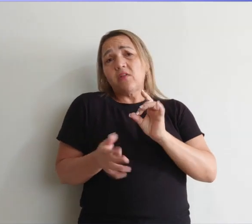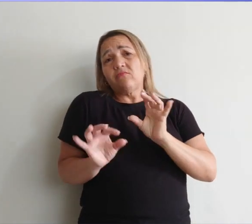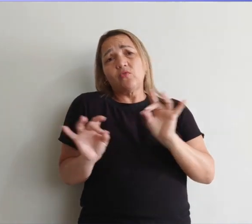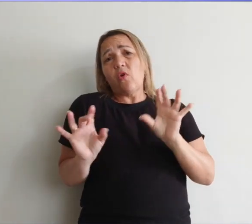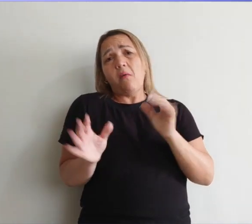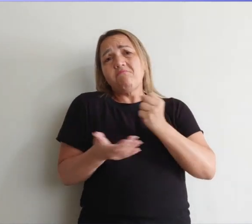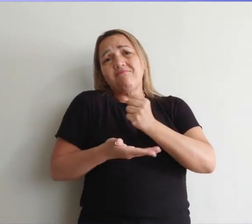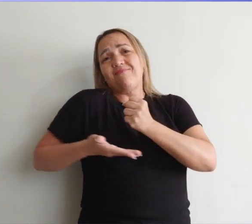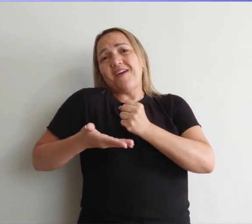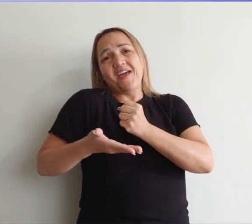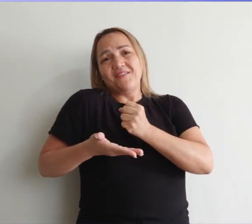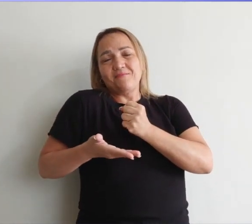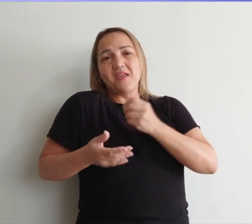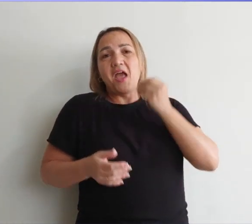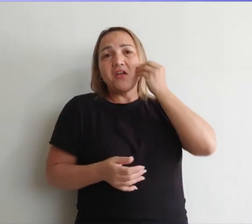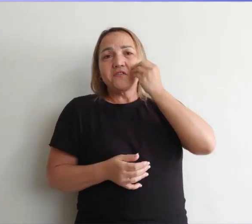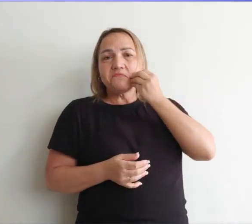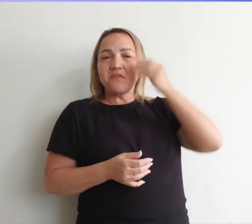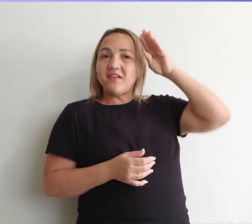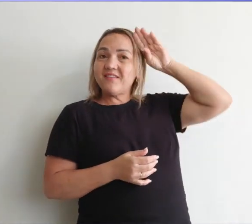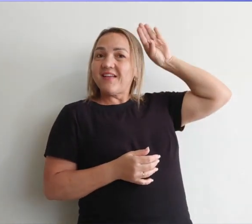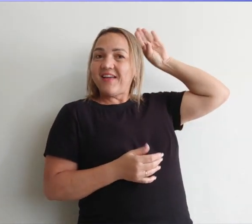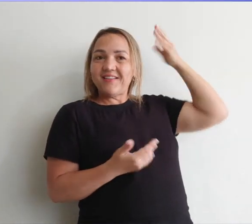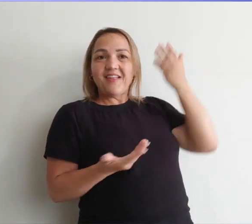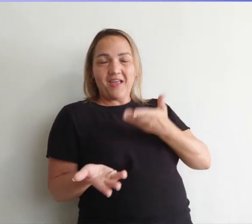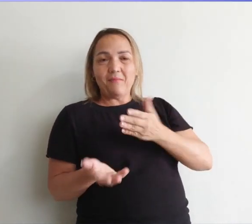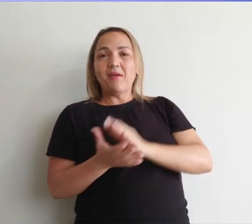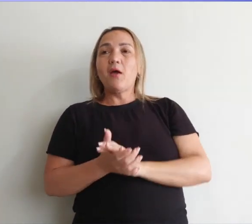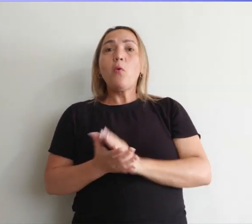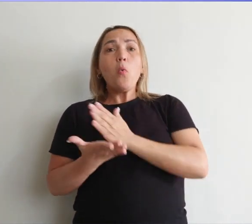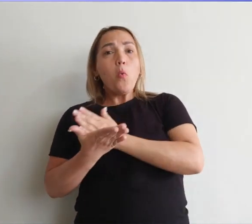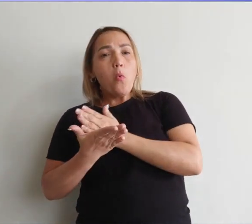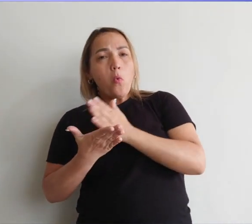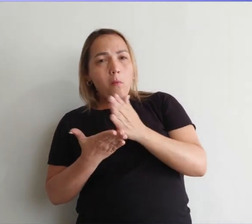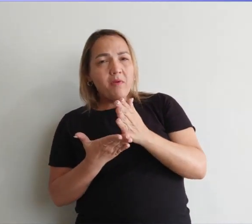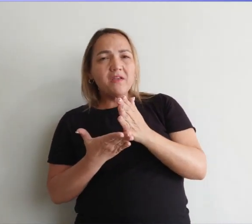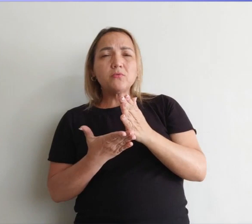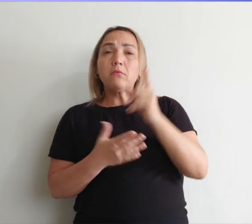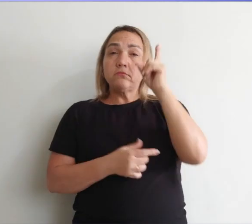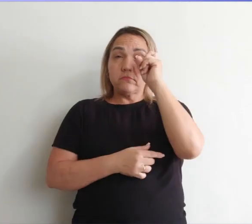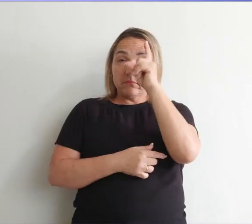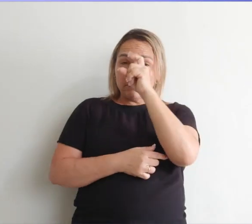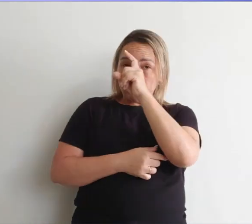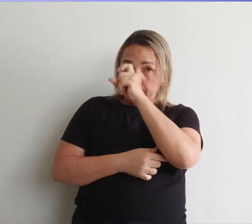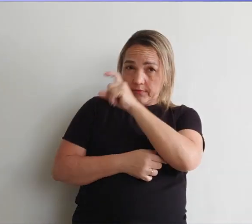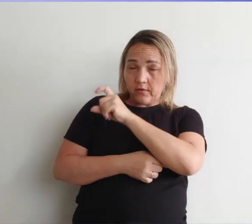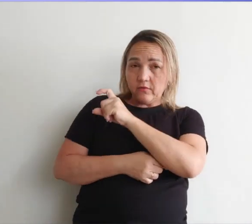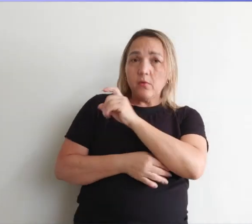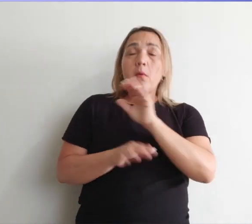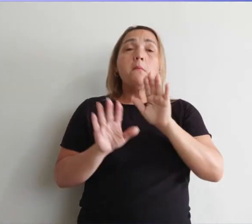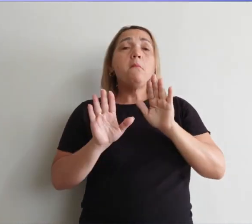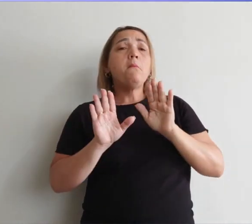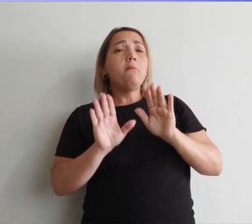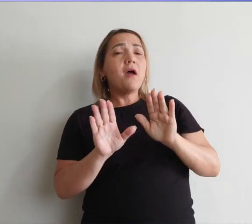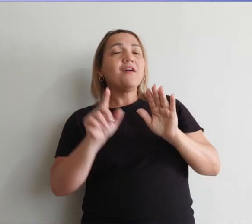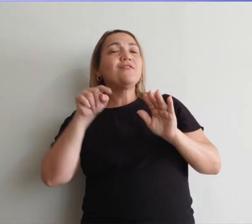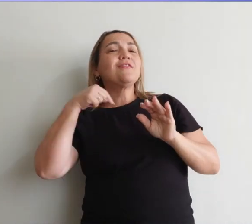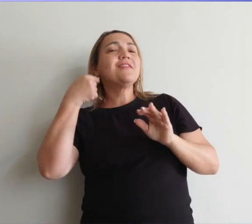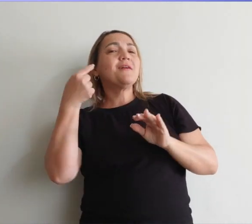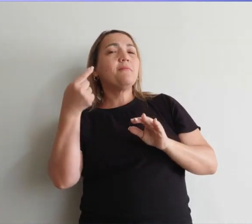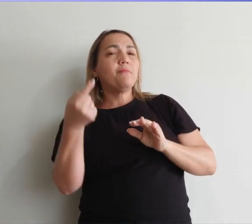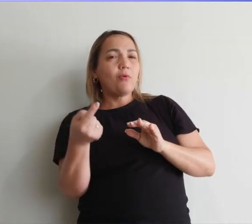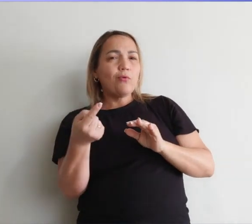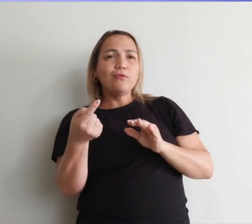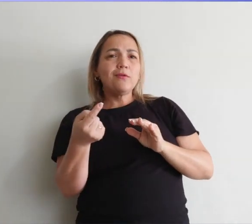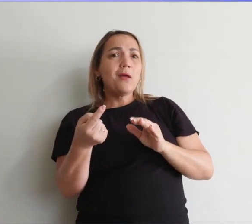basicamente isso. Eu acho que a experiência acadêmica pelo menos o começo assim é conturbado, mas depois